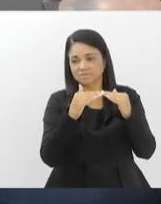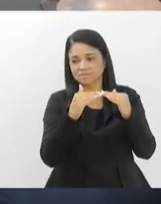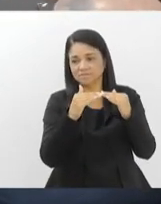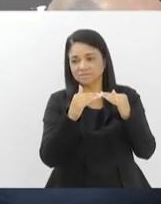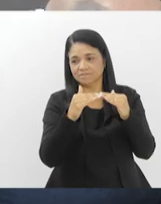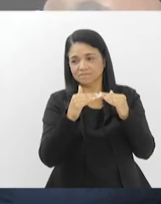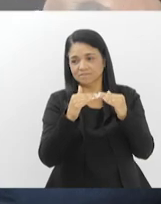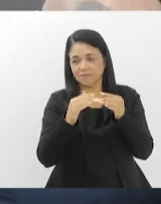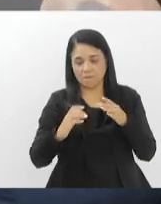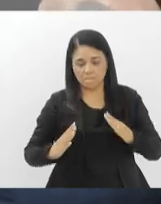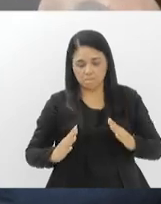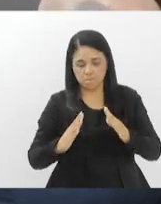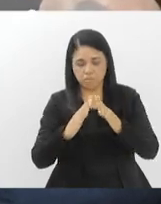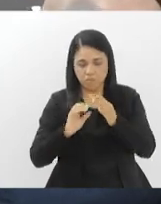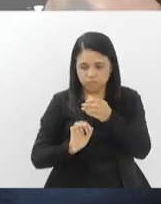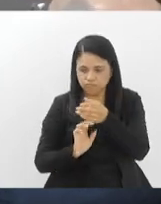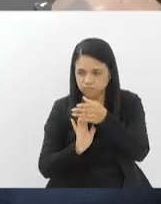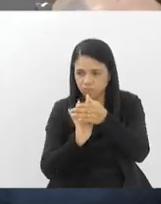é a Serra de Madureira.